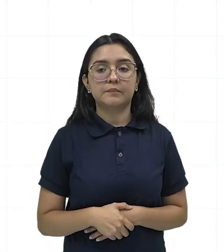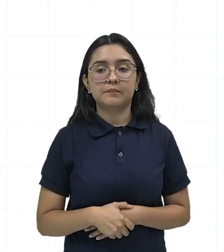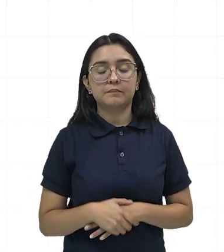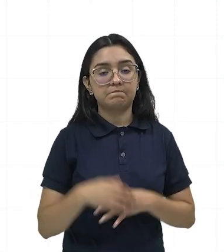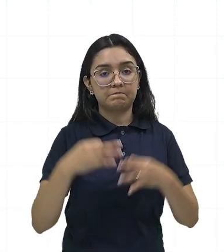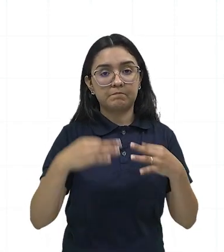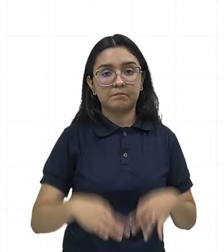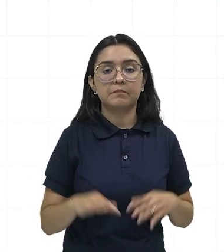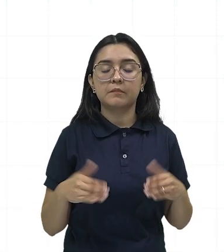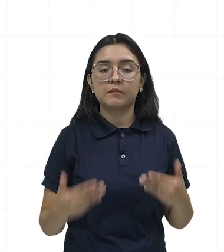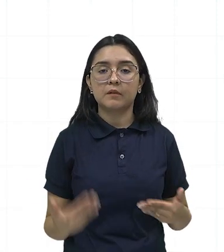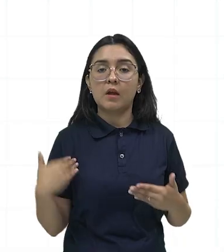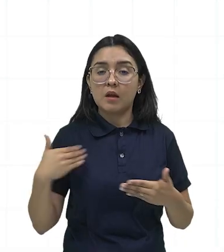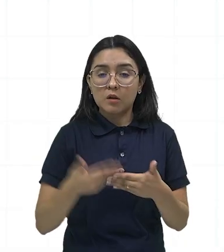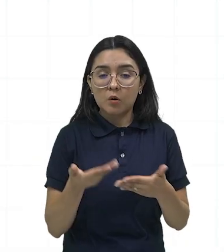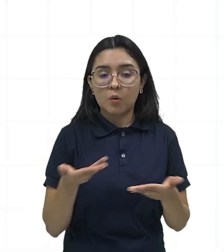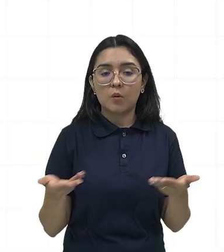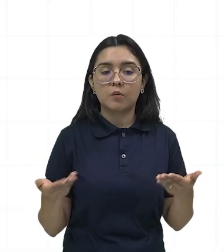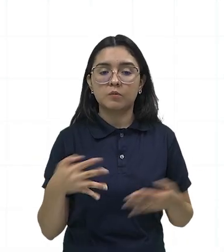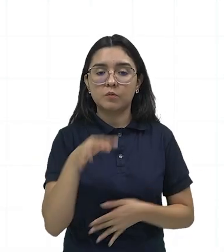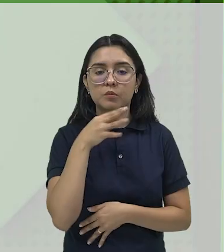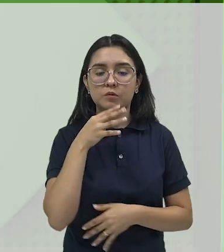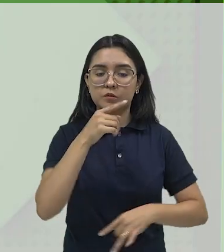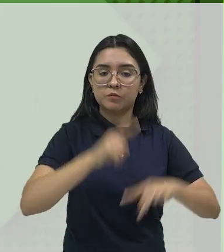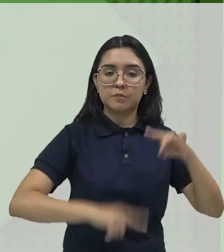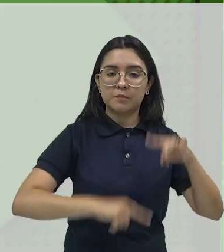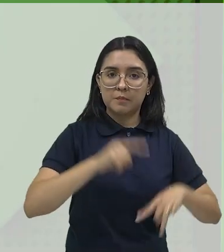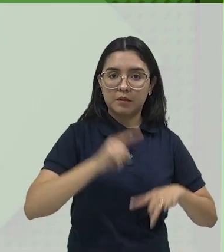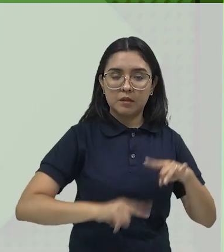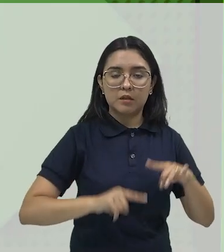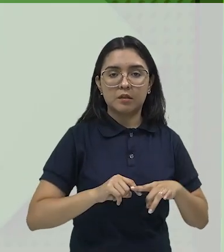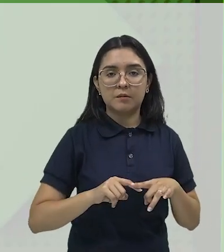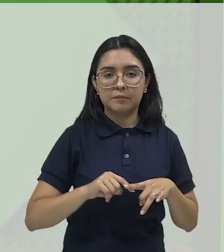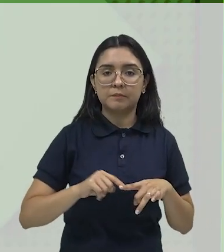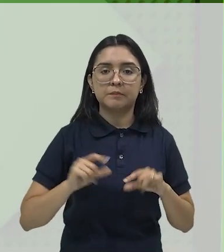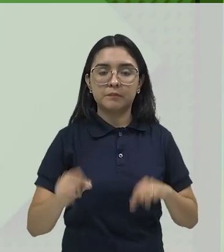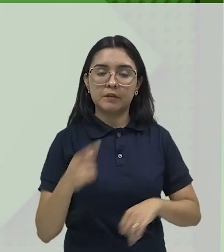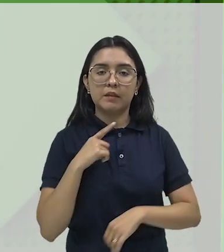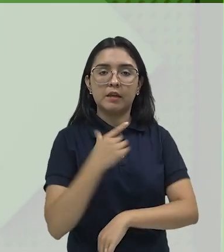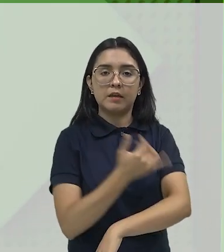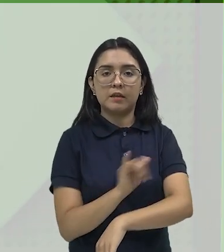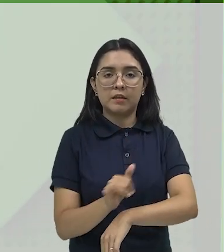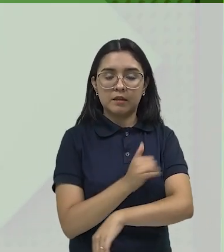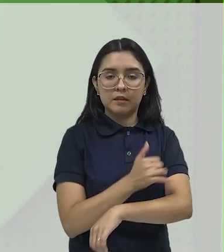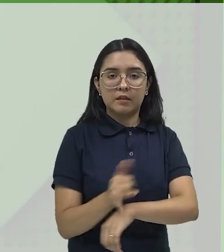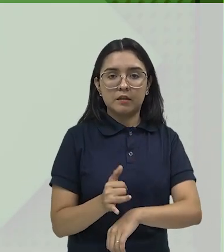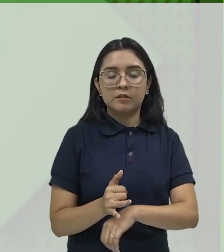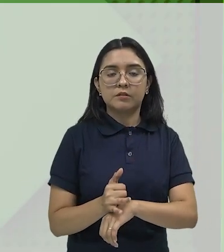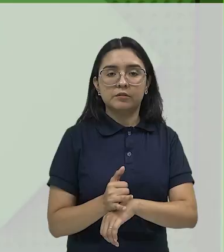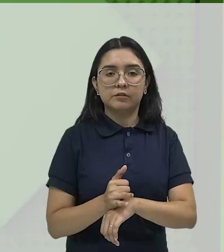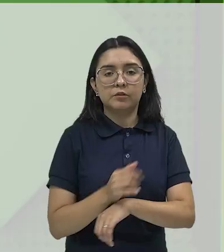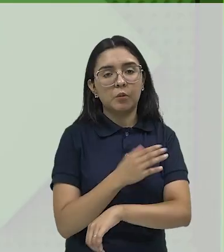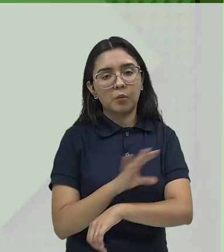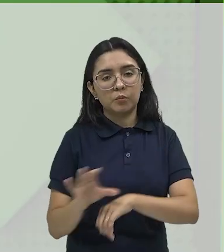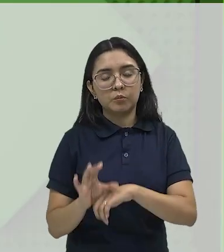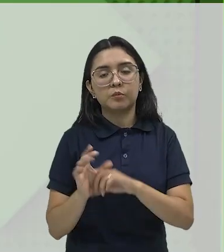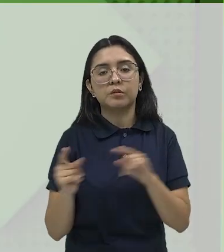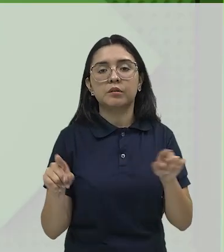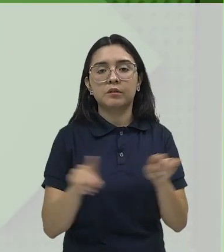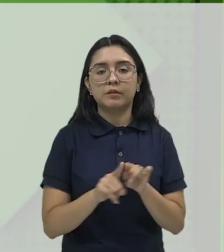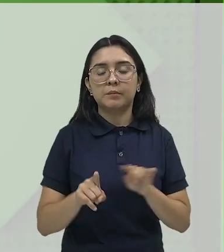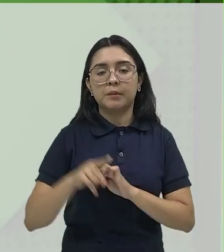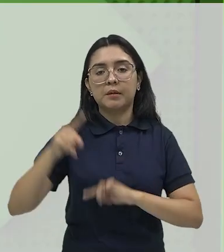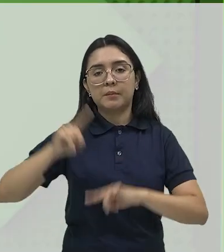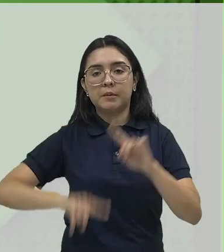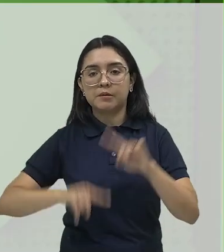até aqui nós conhecemos um pouquinho mais sobre os materiais, né, que conduzem, os condutores, conhecemos um